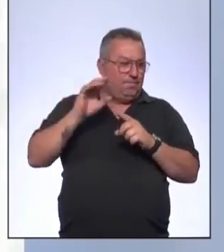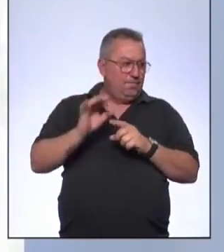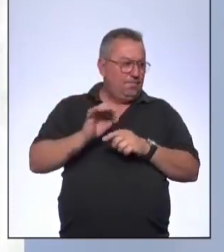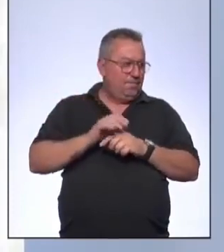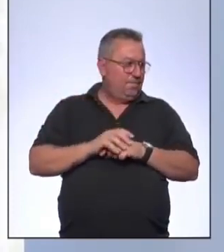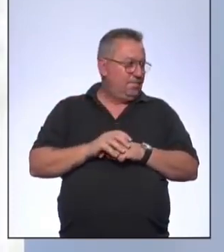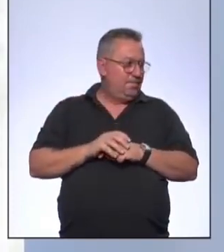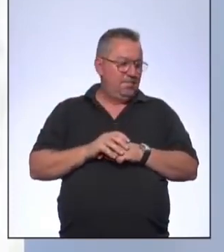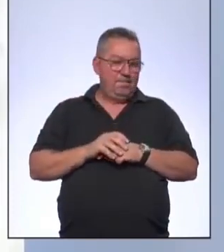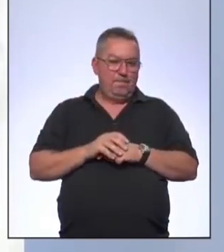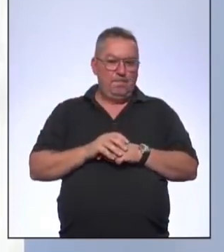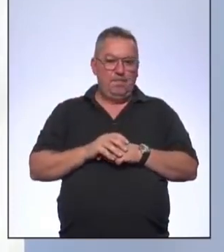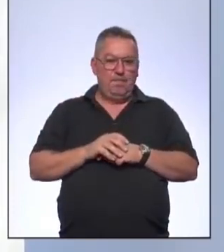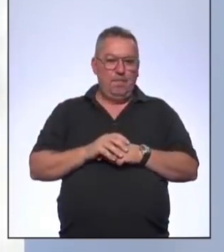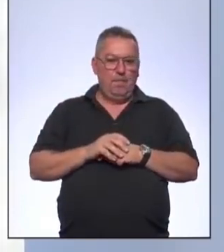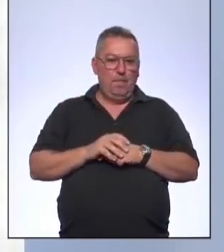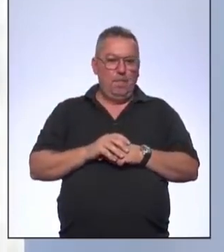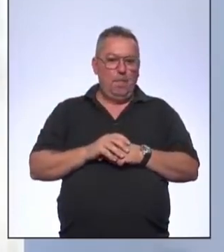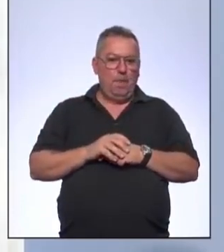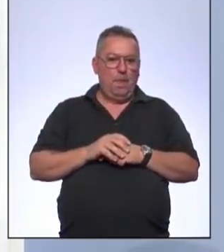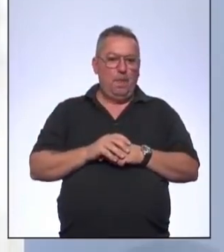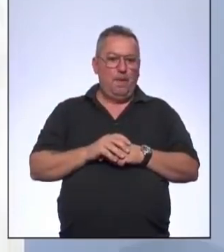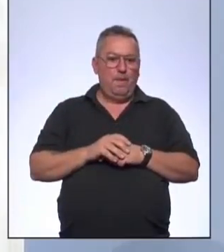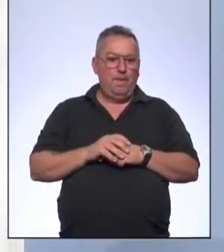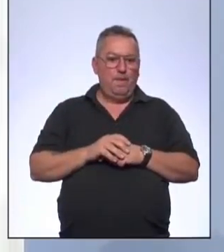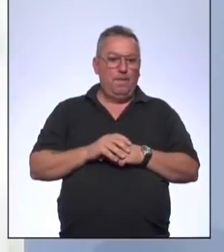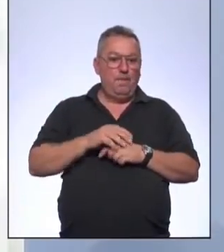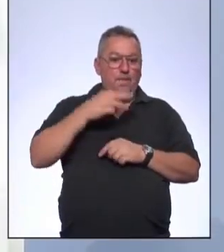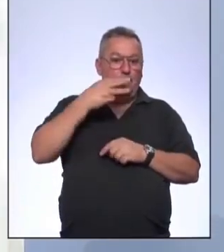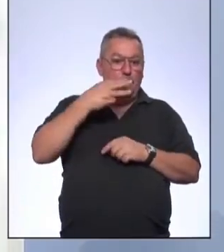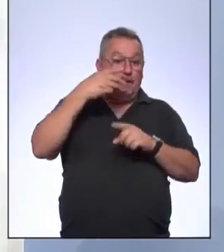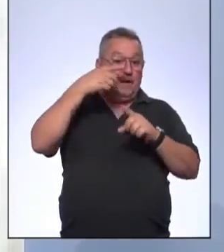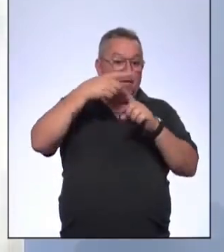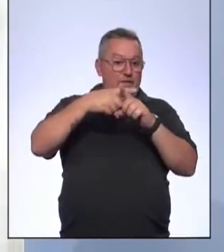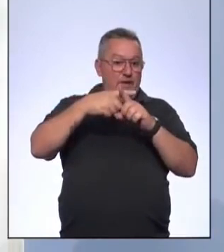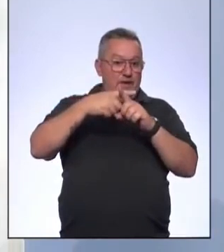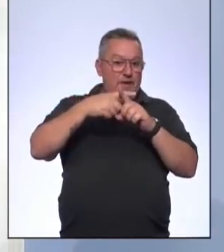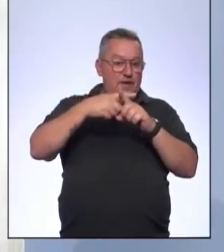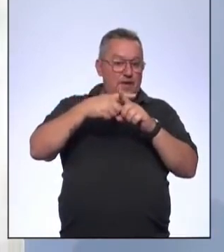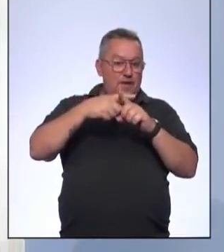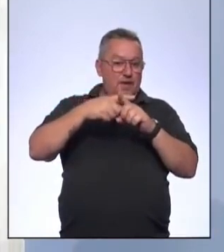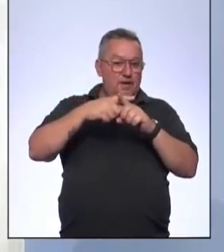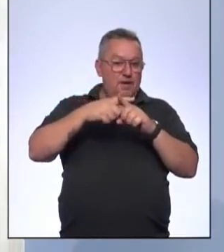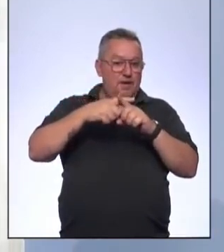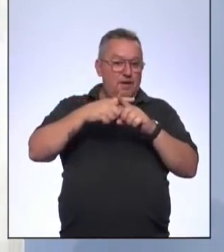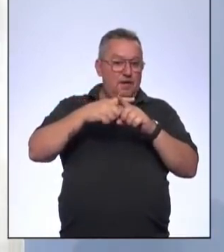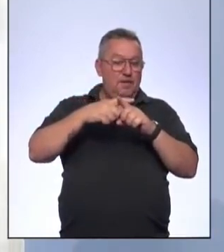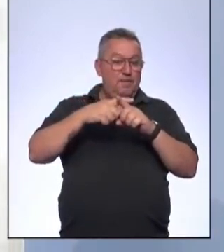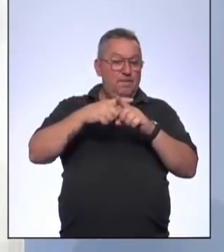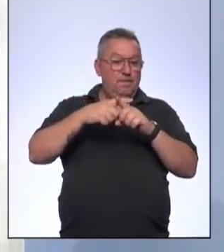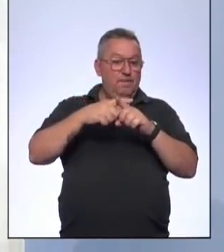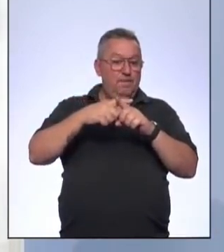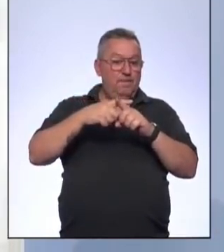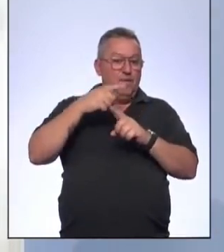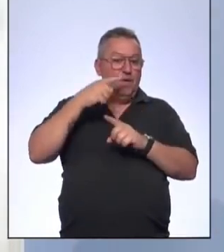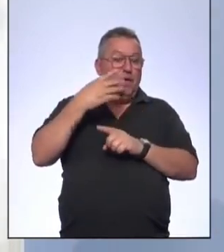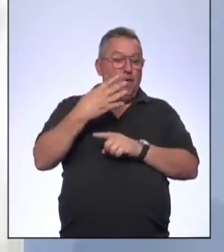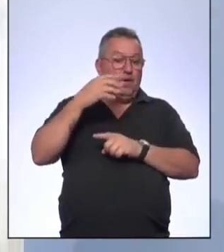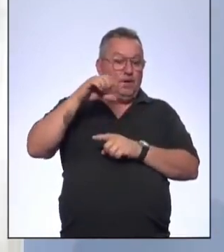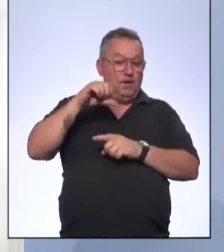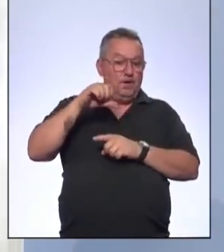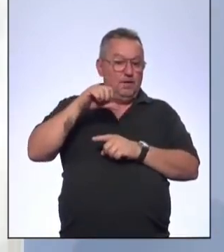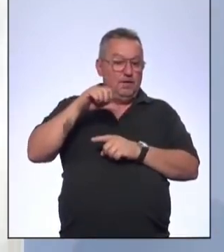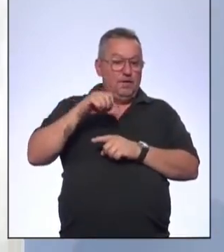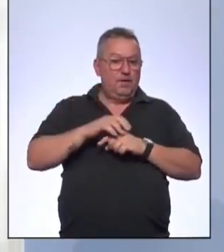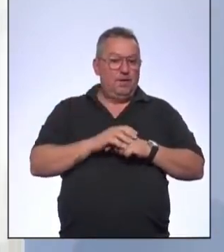Certo? Isso. Beleza. Então, a área da superfície vai ser 3 vezes 7 ao quadrado, eu encontro... 49.